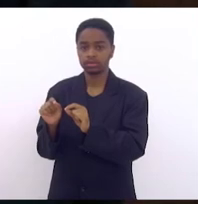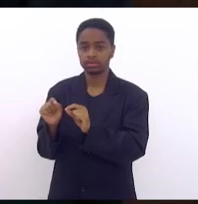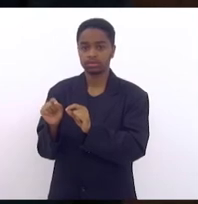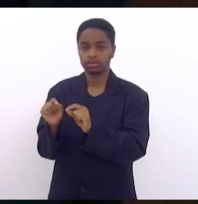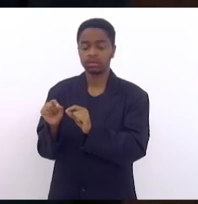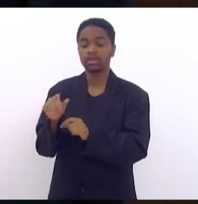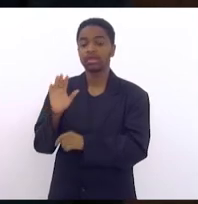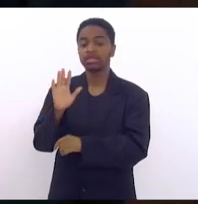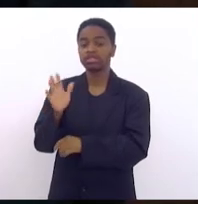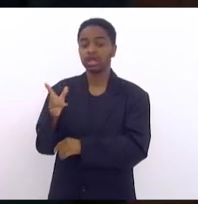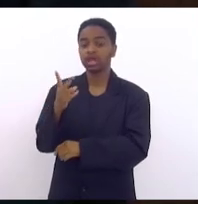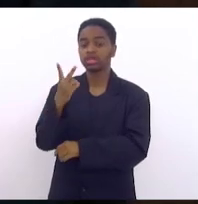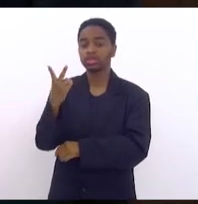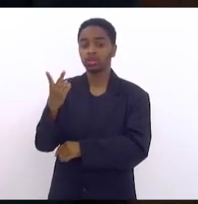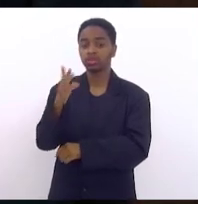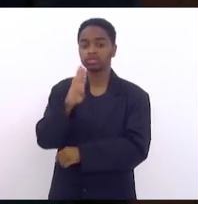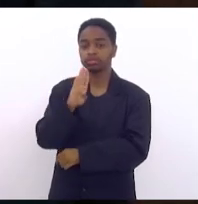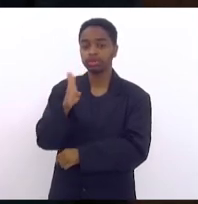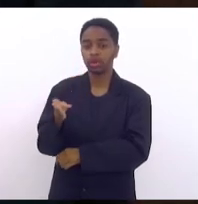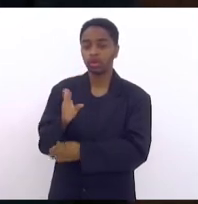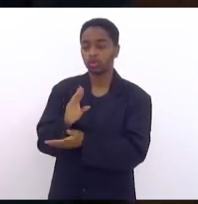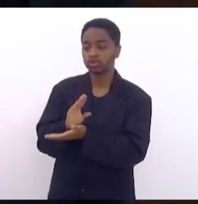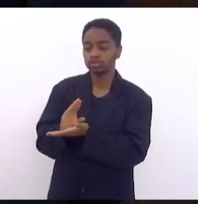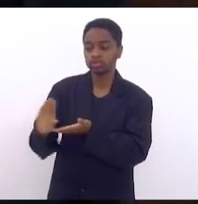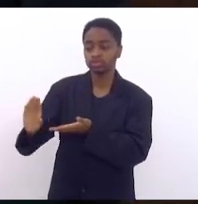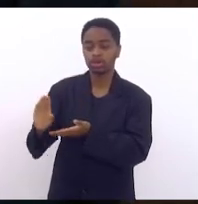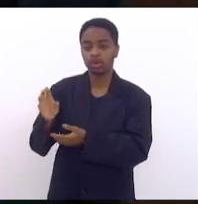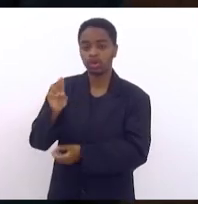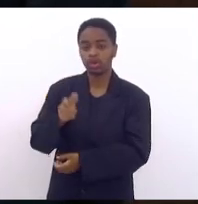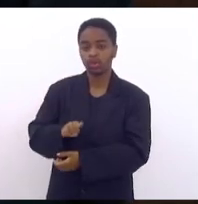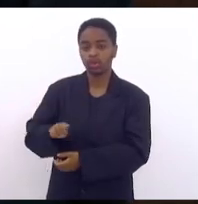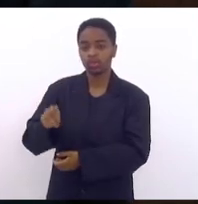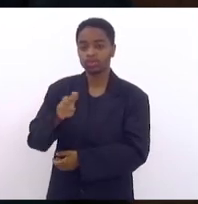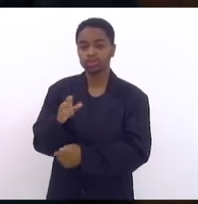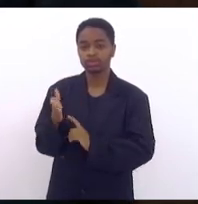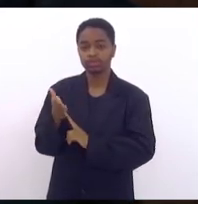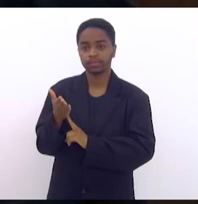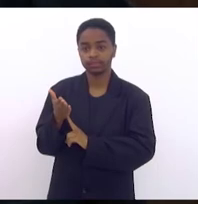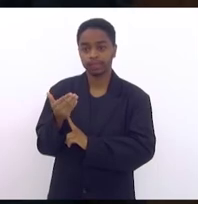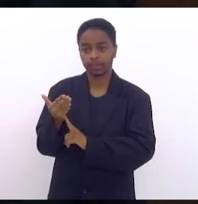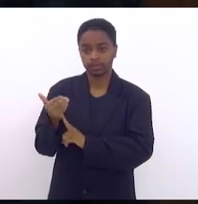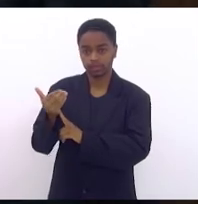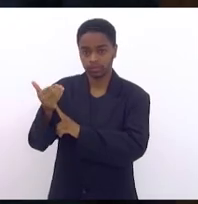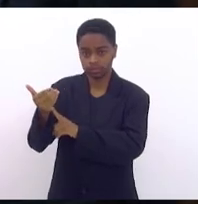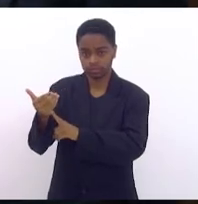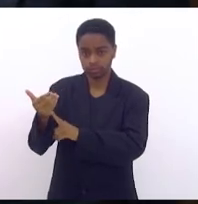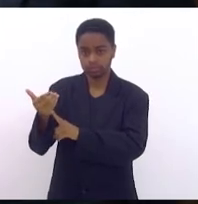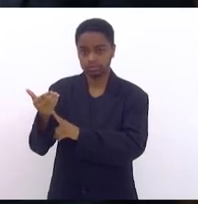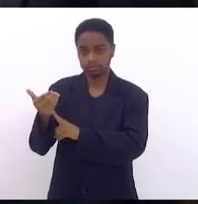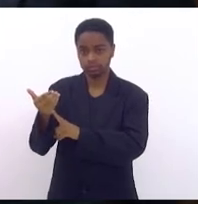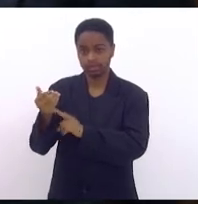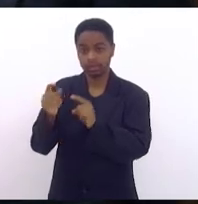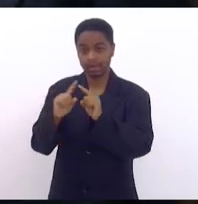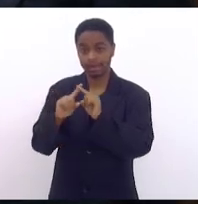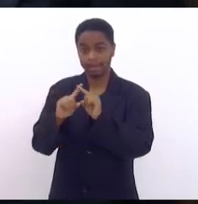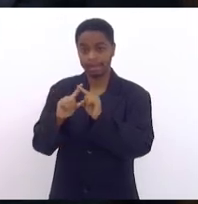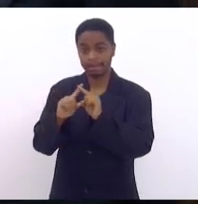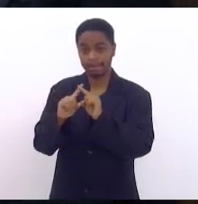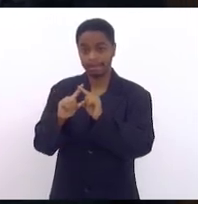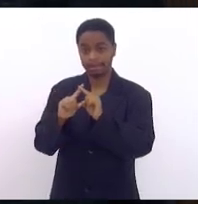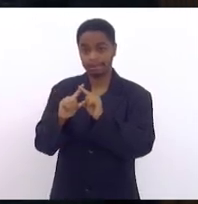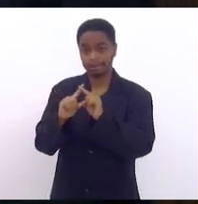já foram investidos 2 bilhões de reais em tecnologia, mas